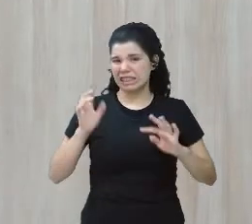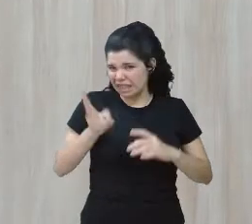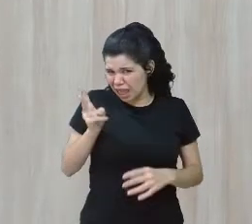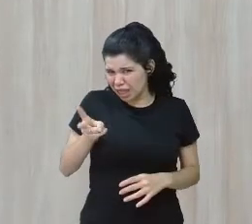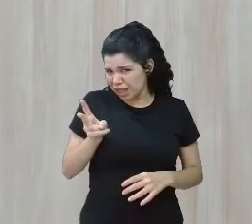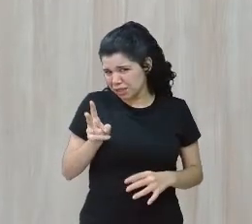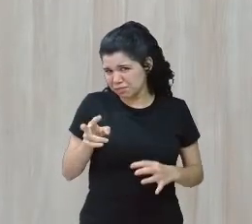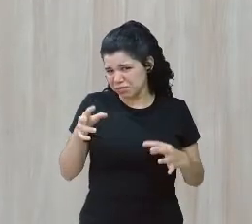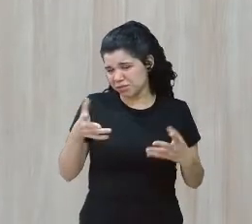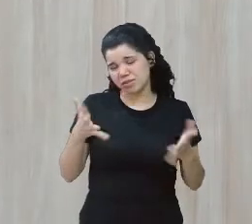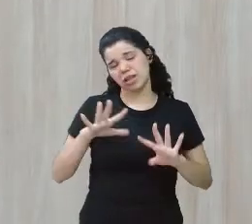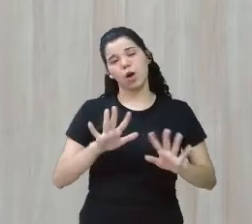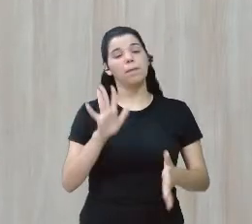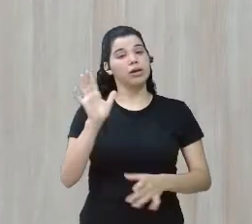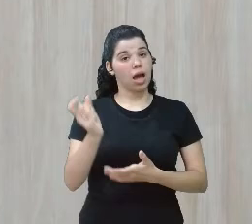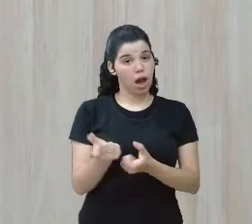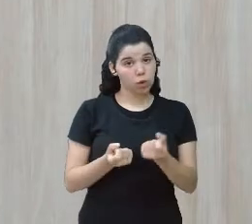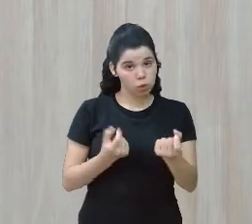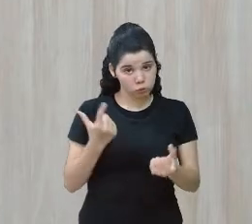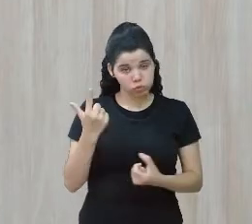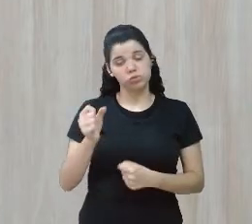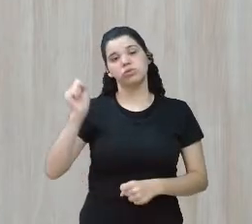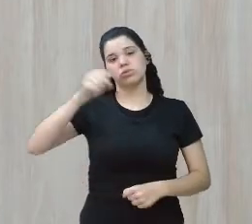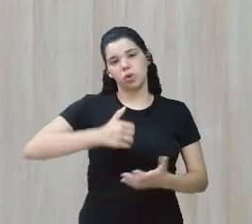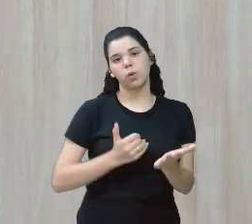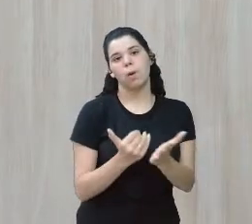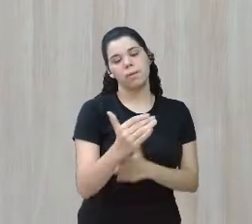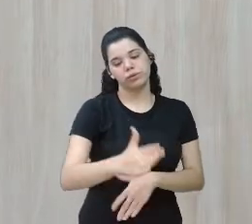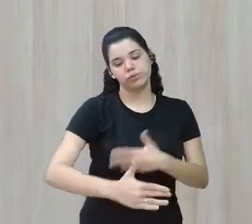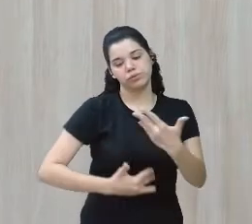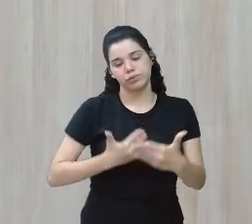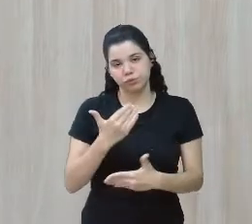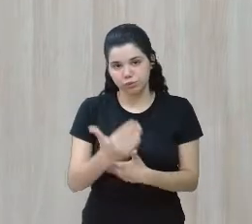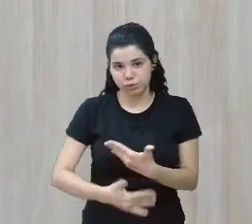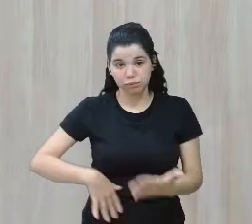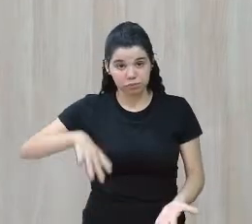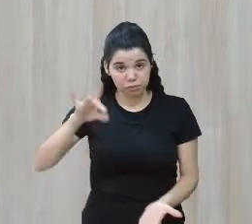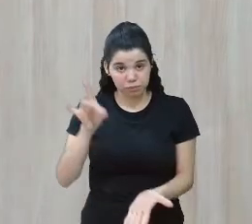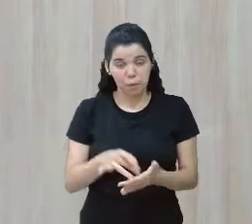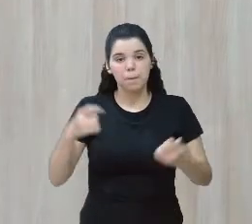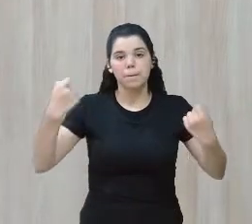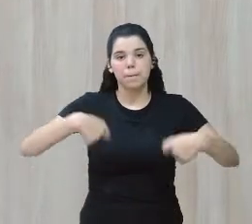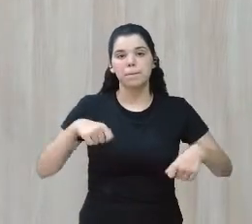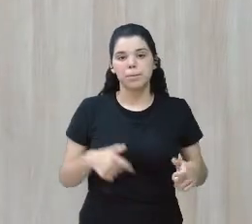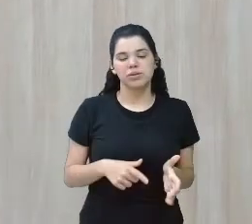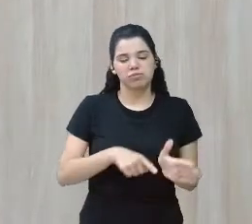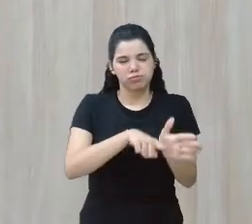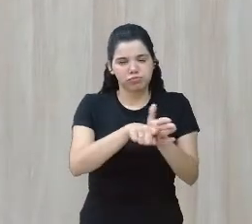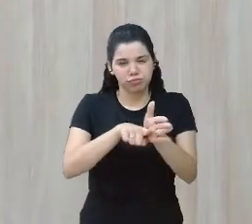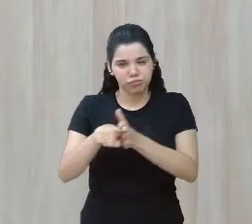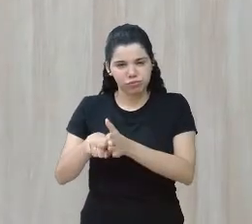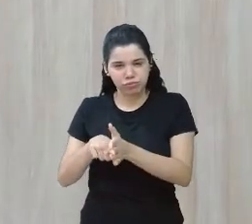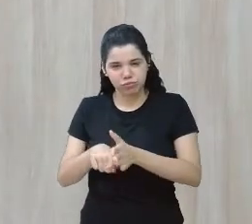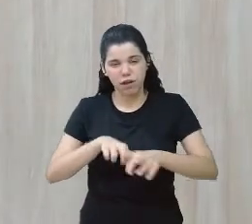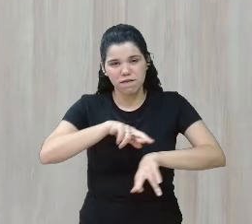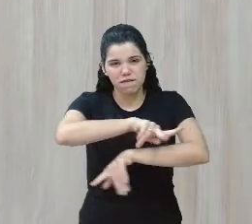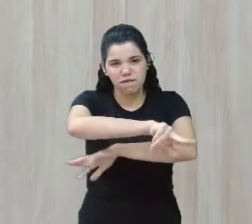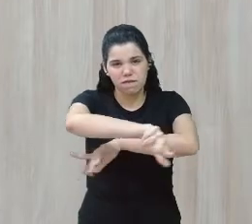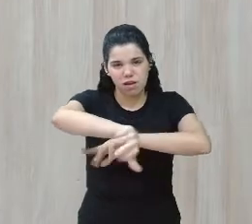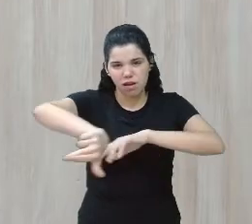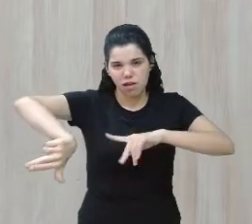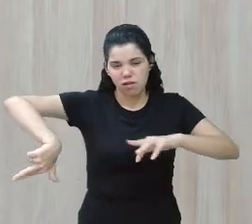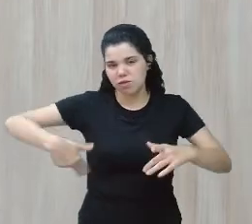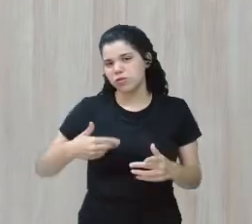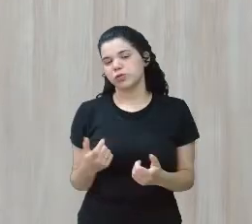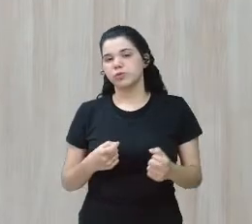Mas, alguns casos começa dessa forma. E para confirmar, tem que fazer um grande estudo e uma grande